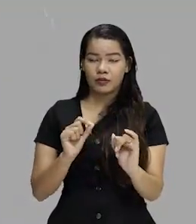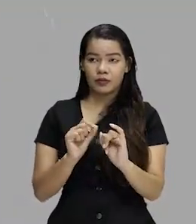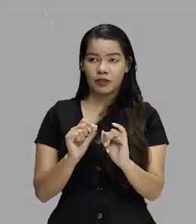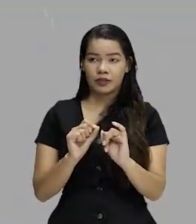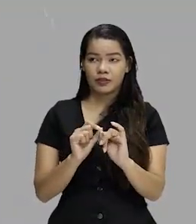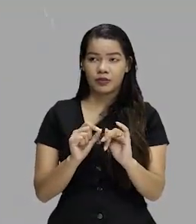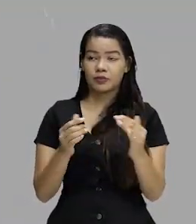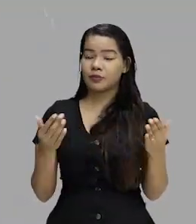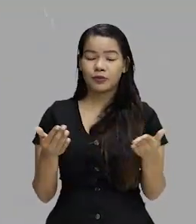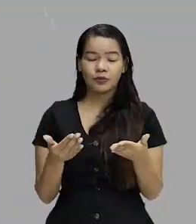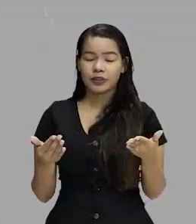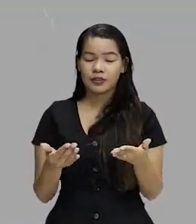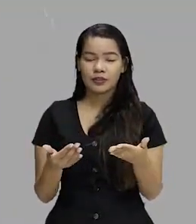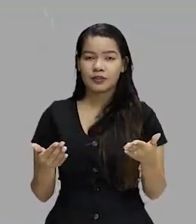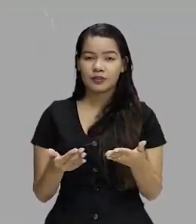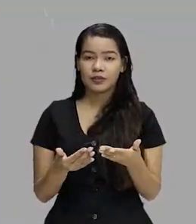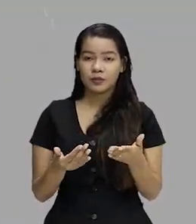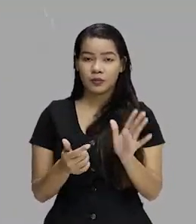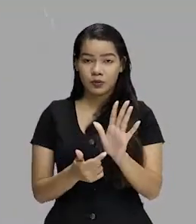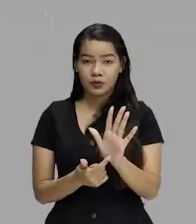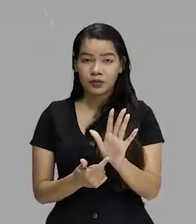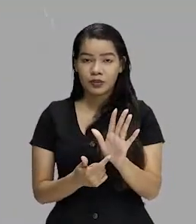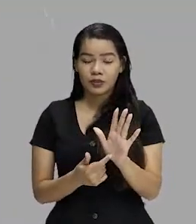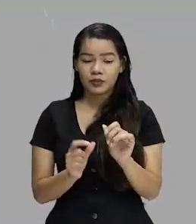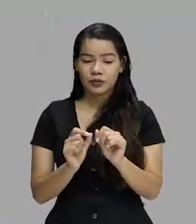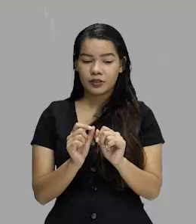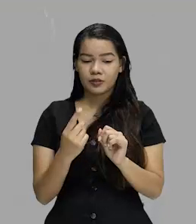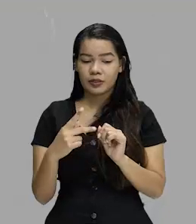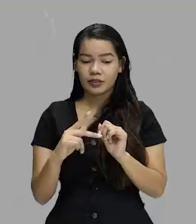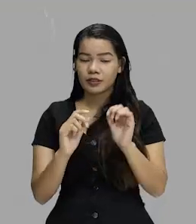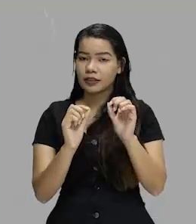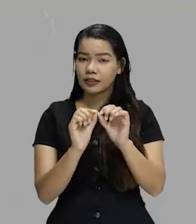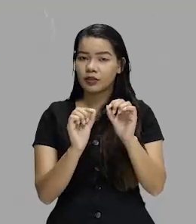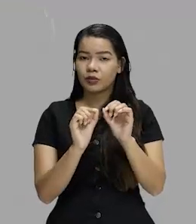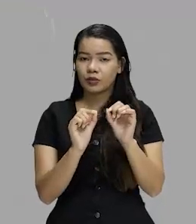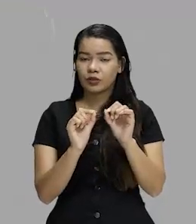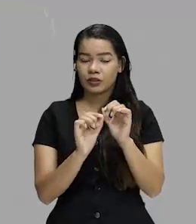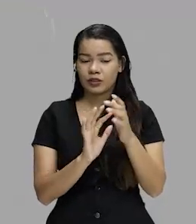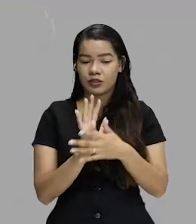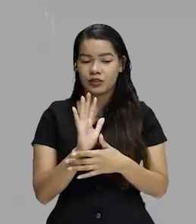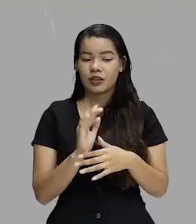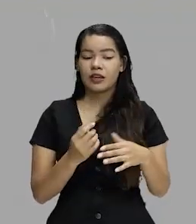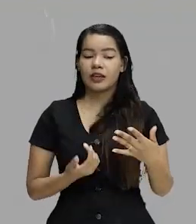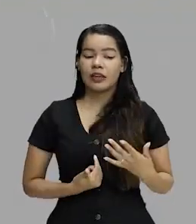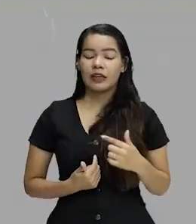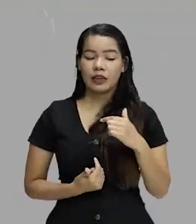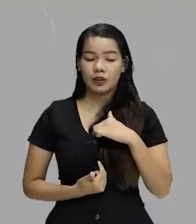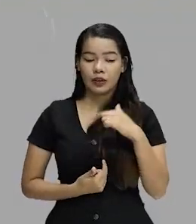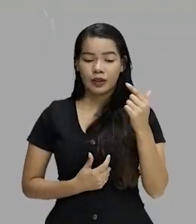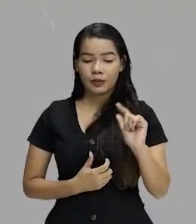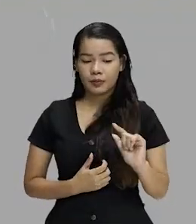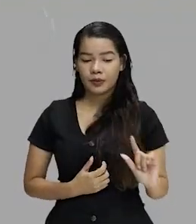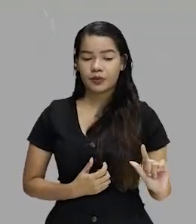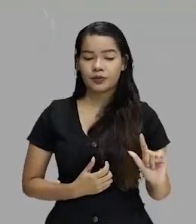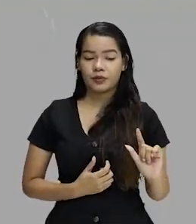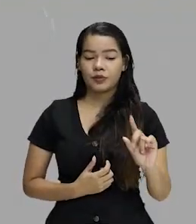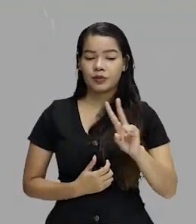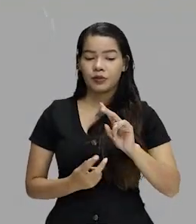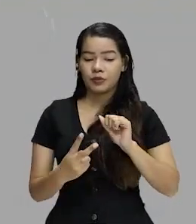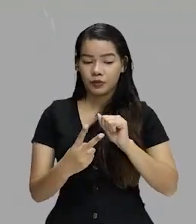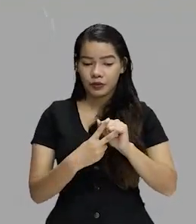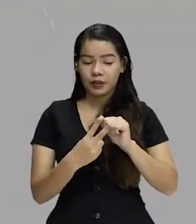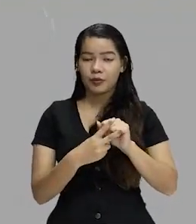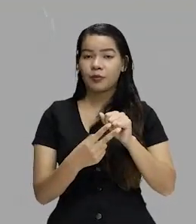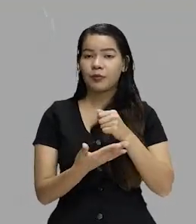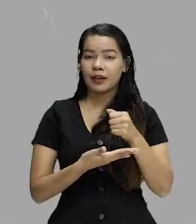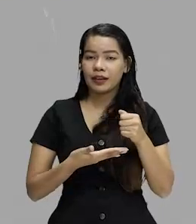indicar presente, eu faço essa construção. Eu repito o verbo na sua forma básica e nas terceiras pessoas